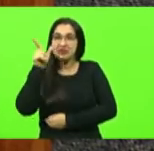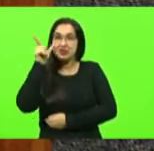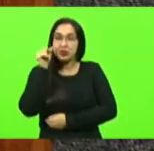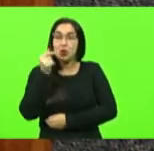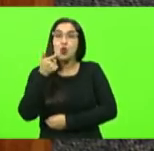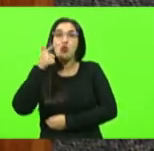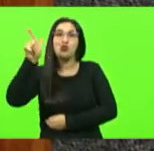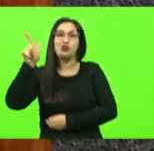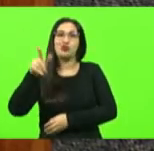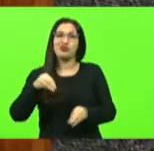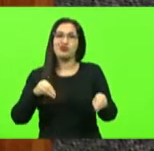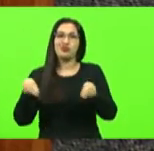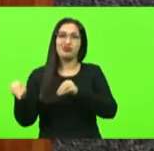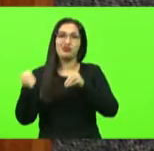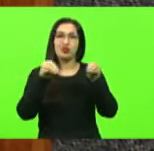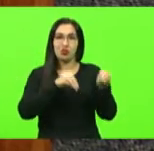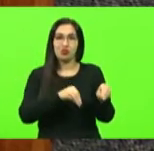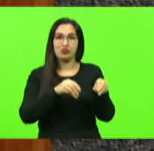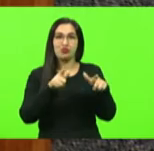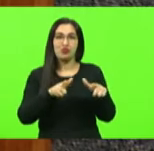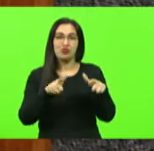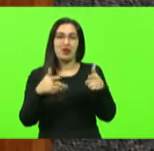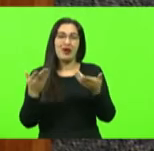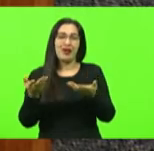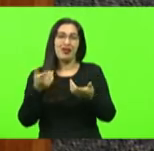reassentamento, onde ela vai ser reassentada.